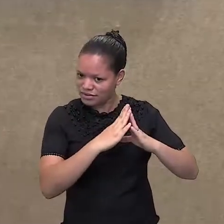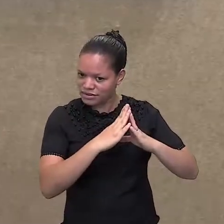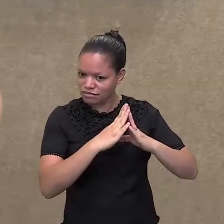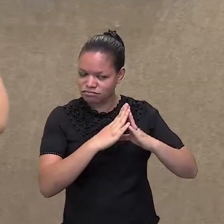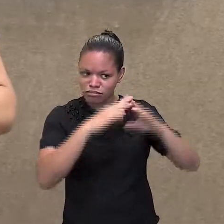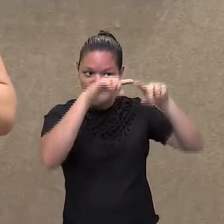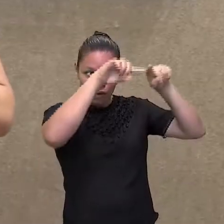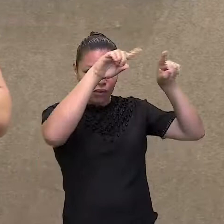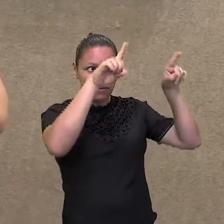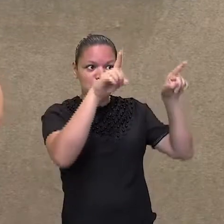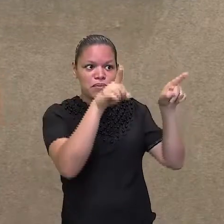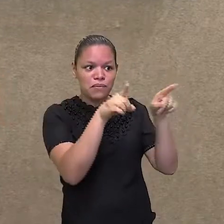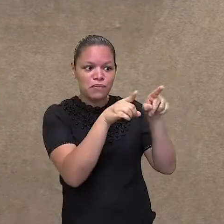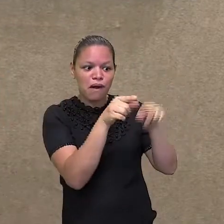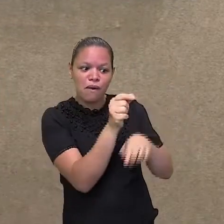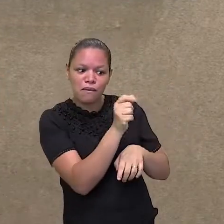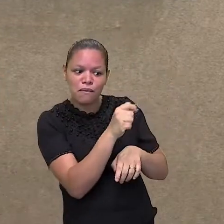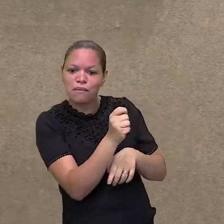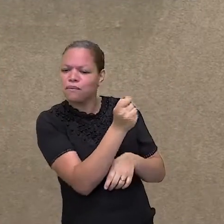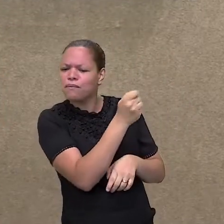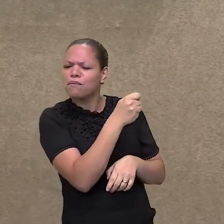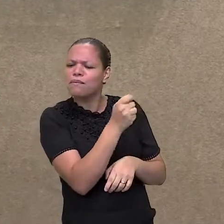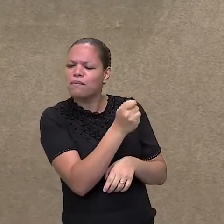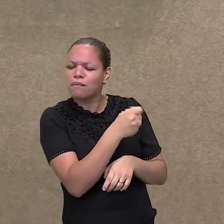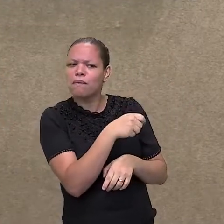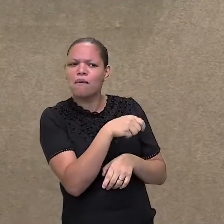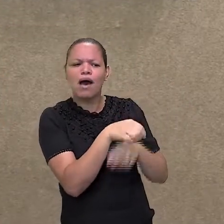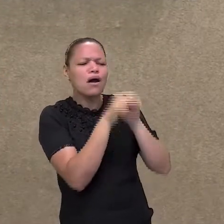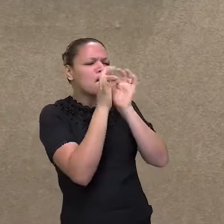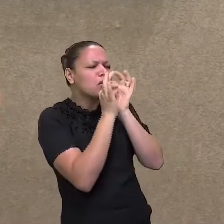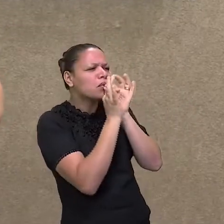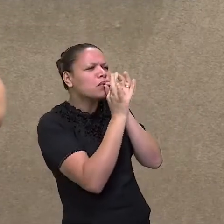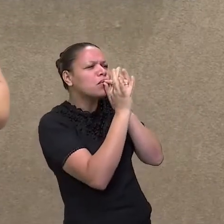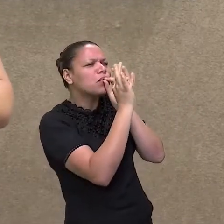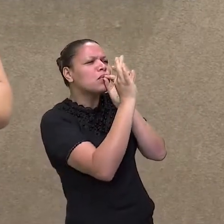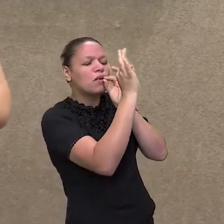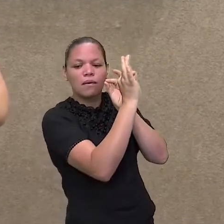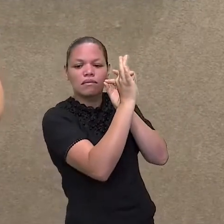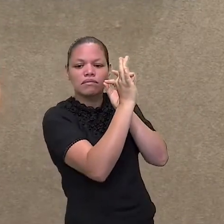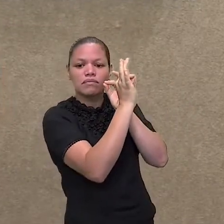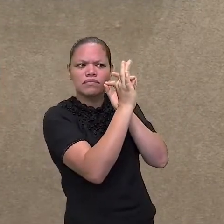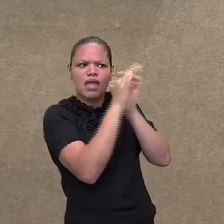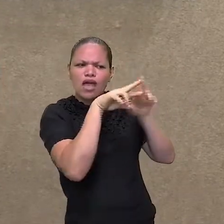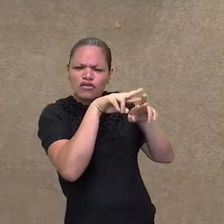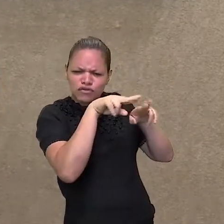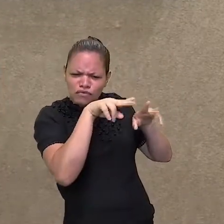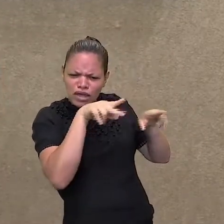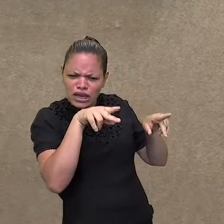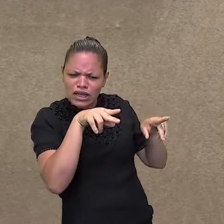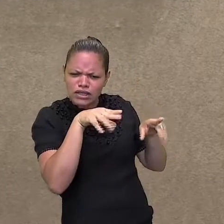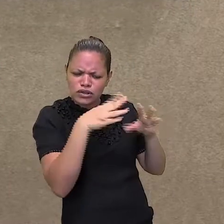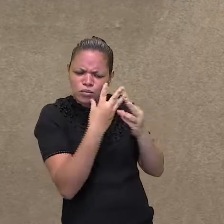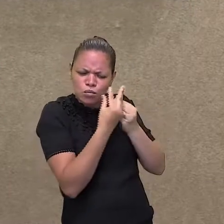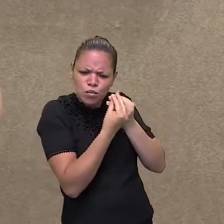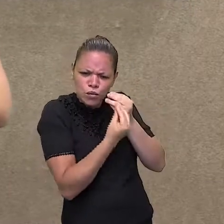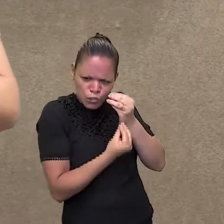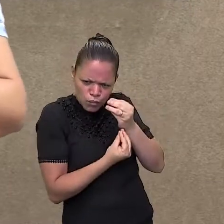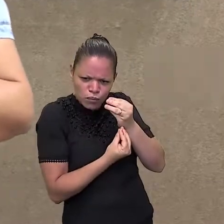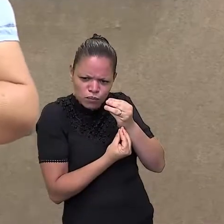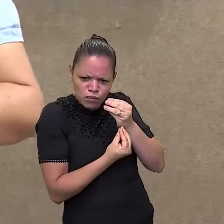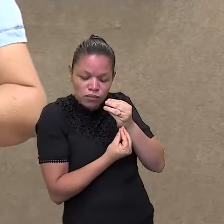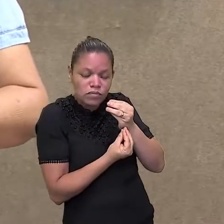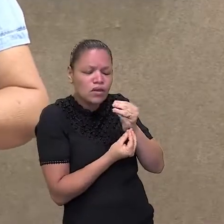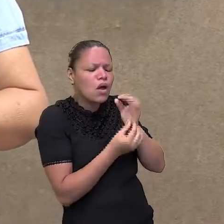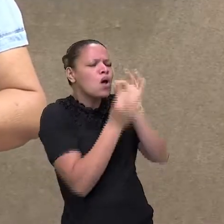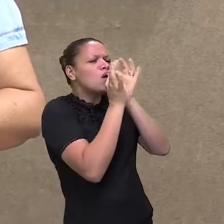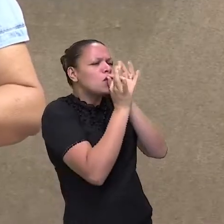No momento que você tem o balão vazio, ele tem uma forma. Mas no momento que você assopra